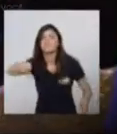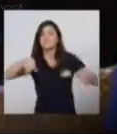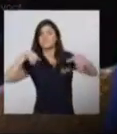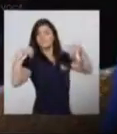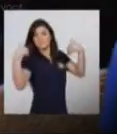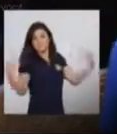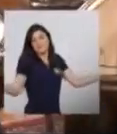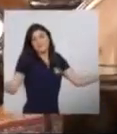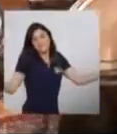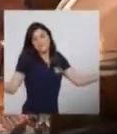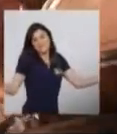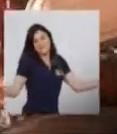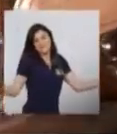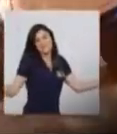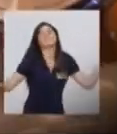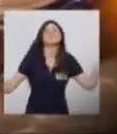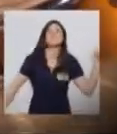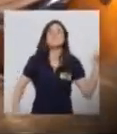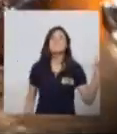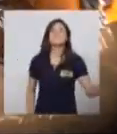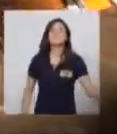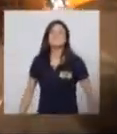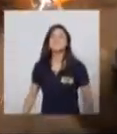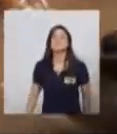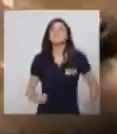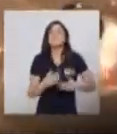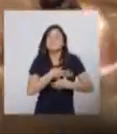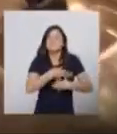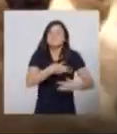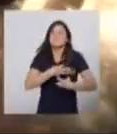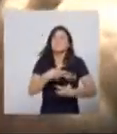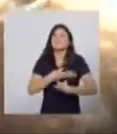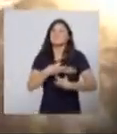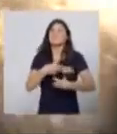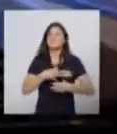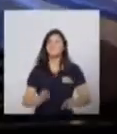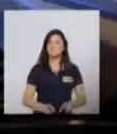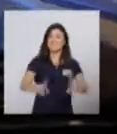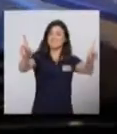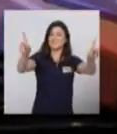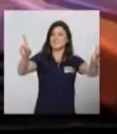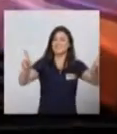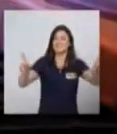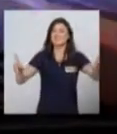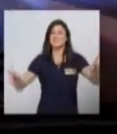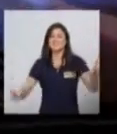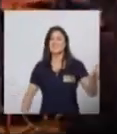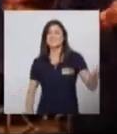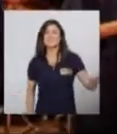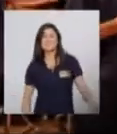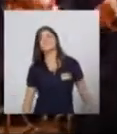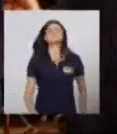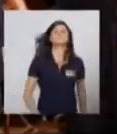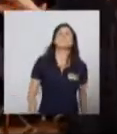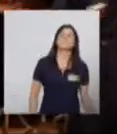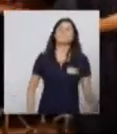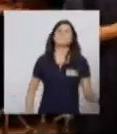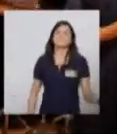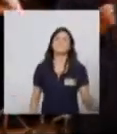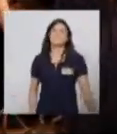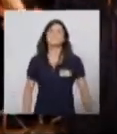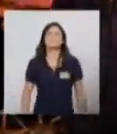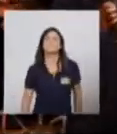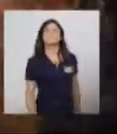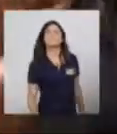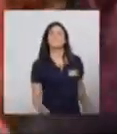Sou surdo Sinto algo diferente dentro de mim